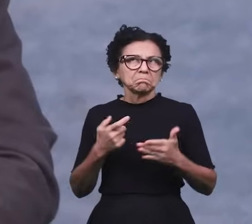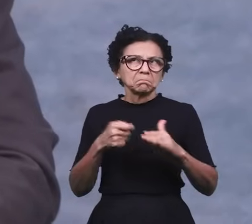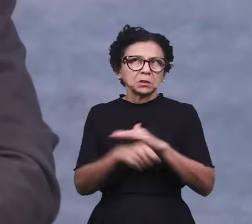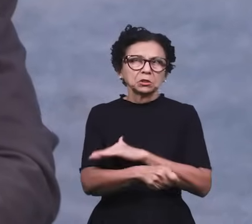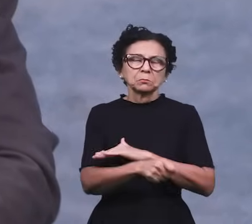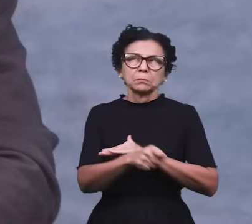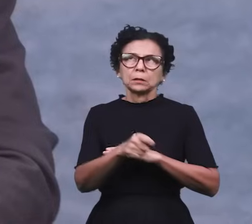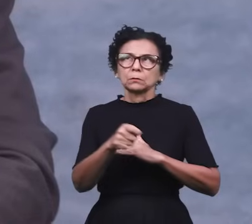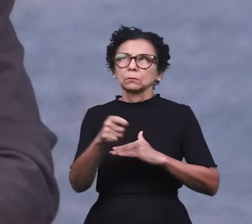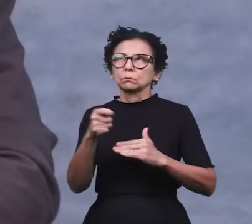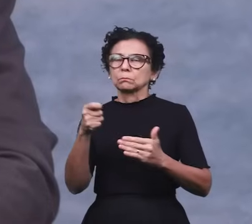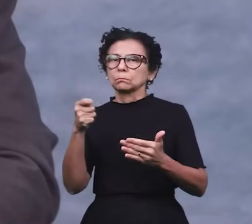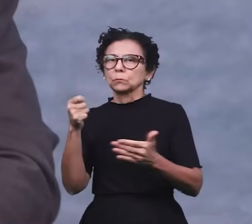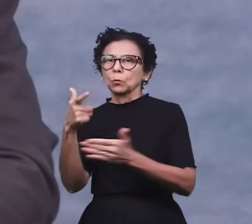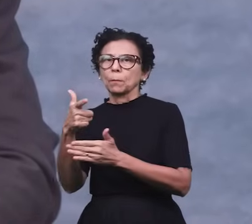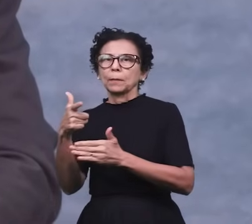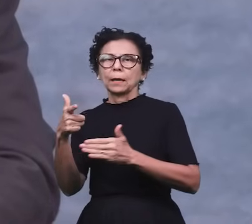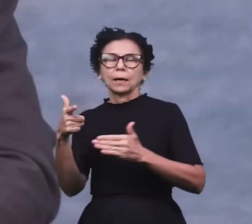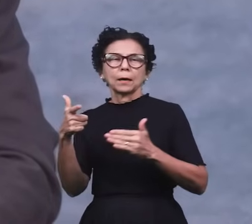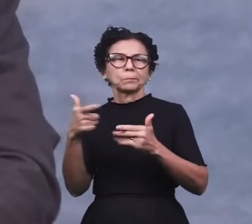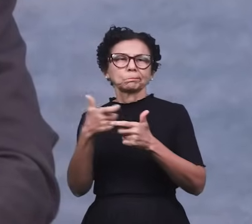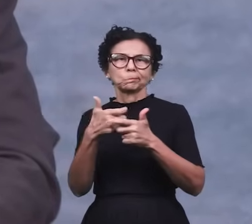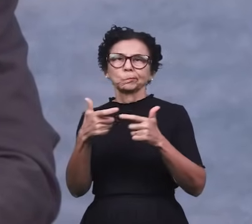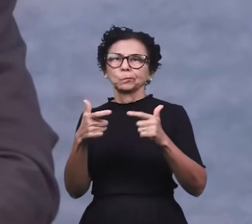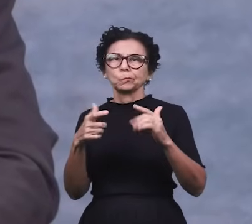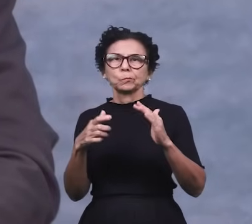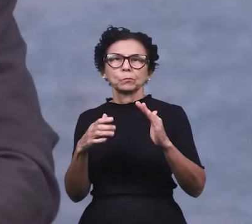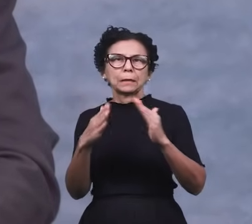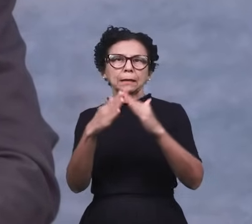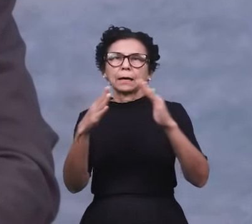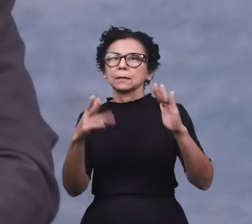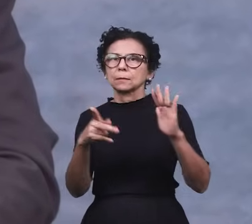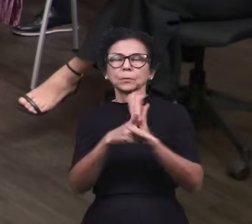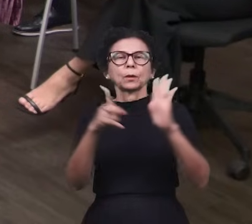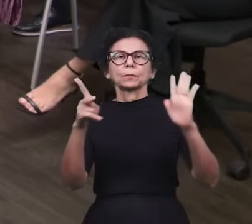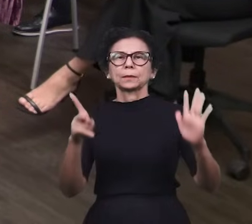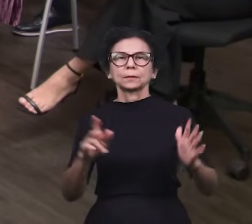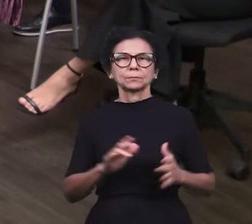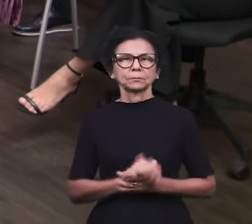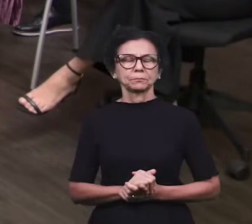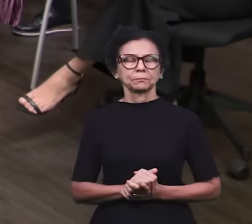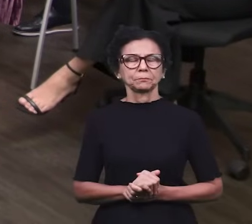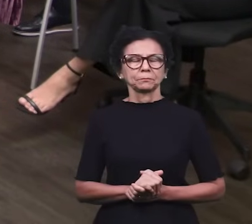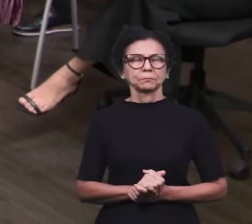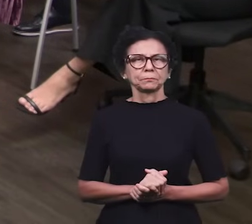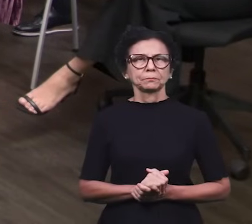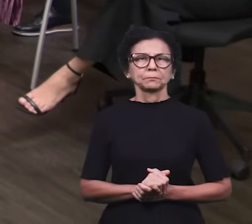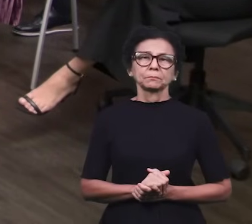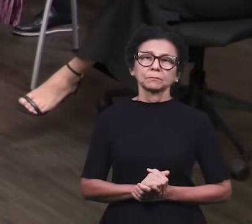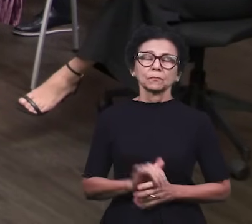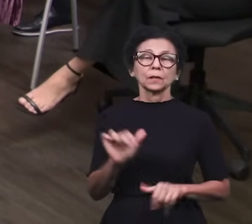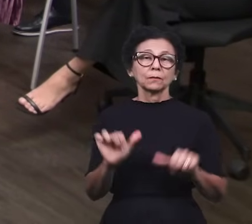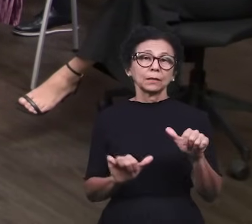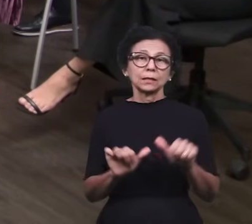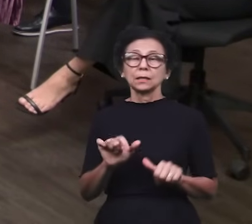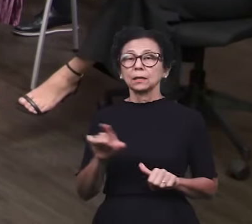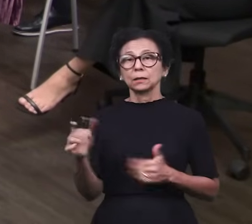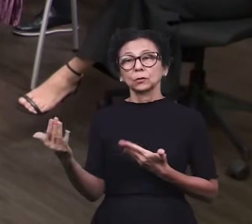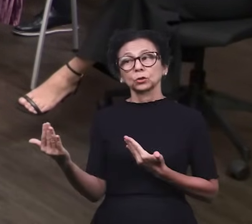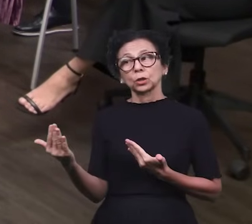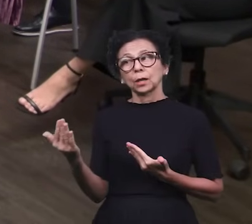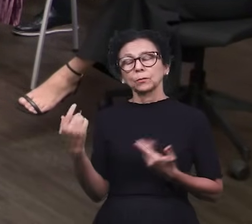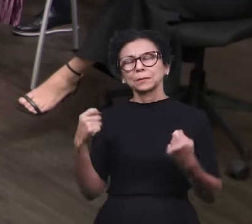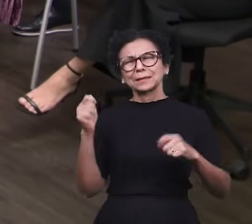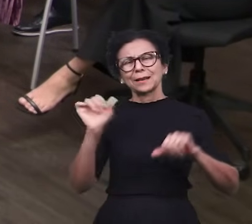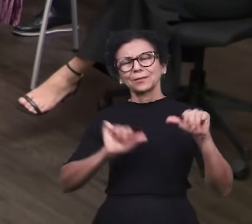negócio próprio, tá? O que o jovem precisa levar em consideração Obviamente que cada caso é um caso, né? O que o